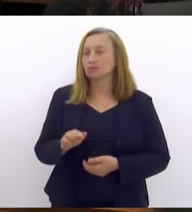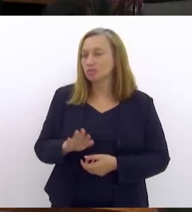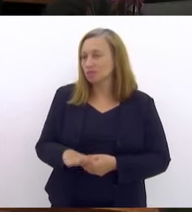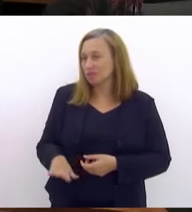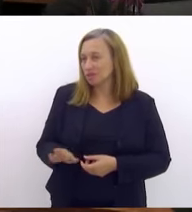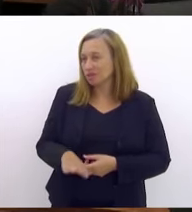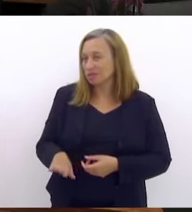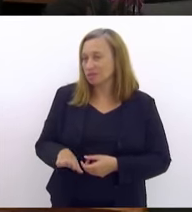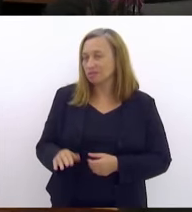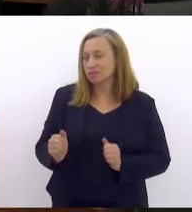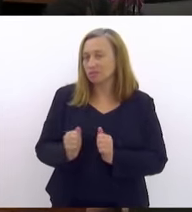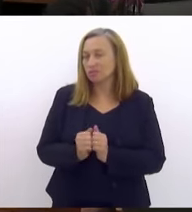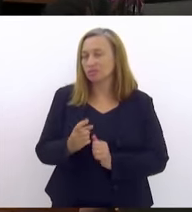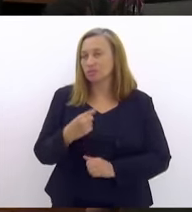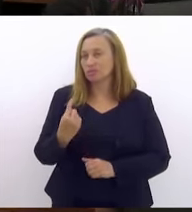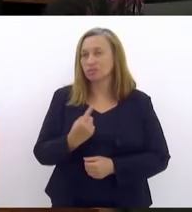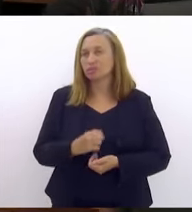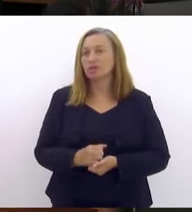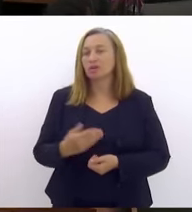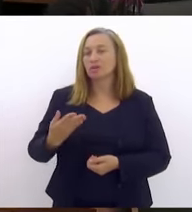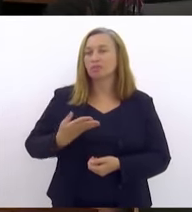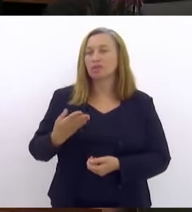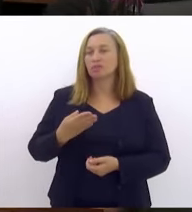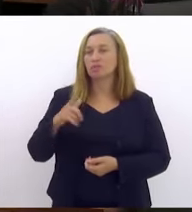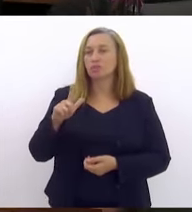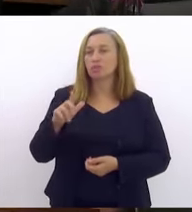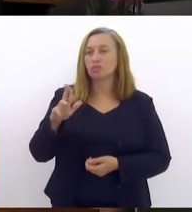estar aqui conosco, nosso amigo Luan,